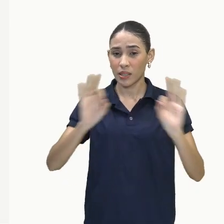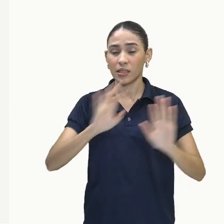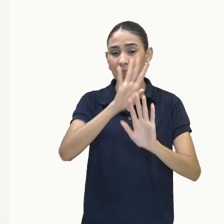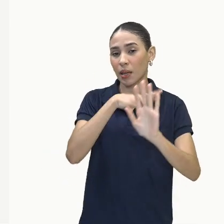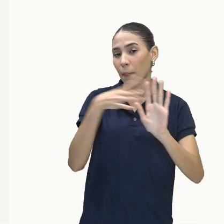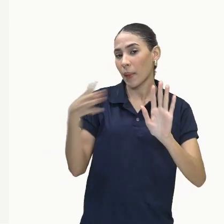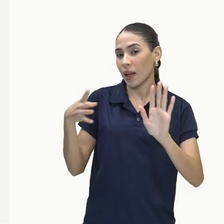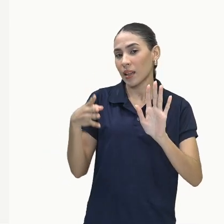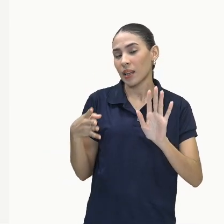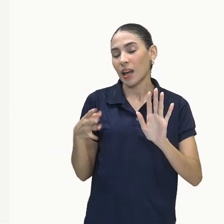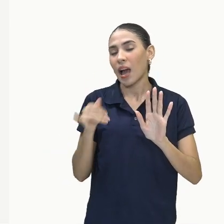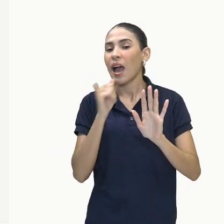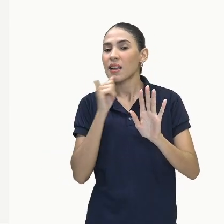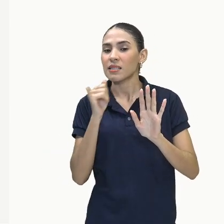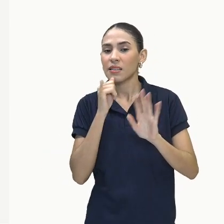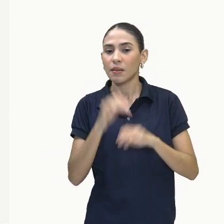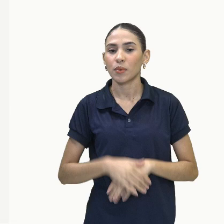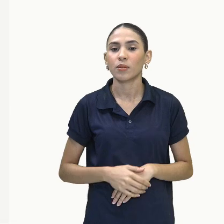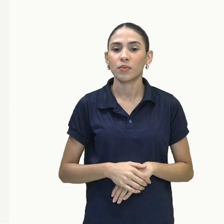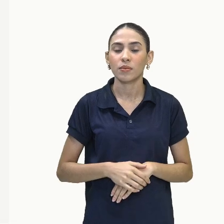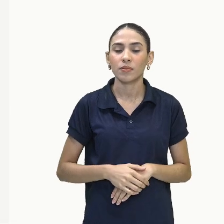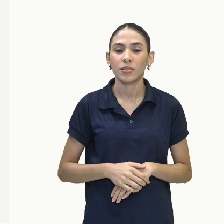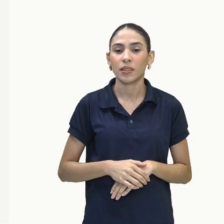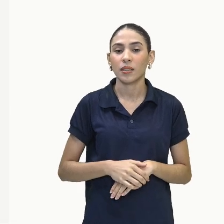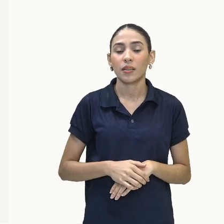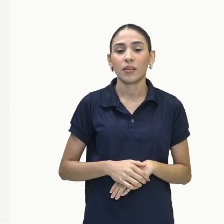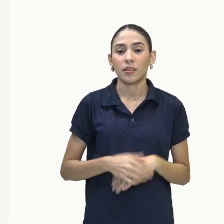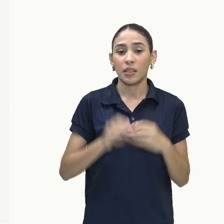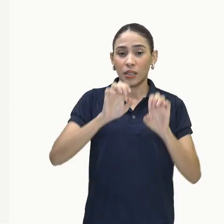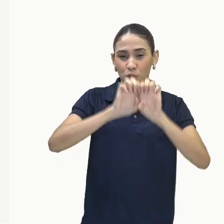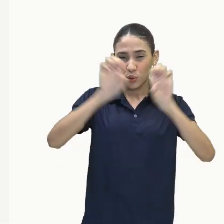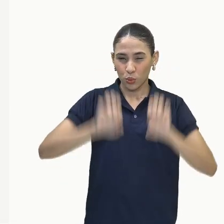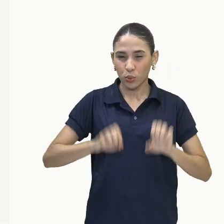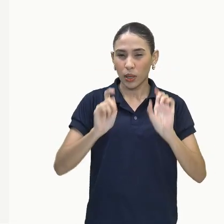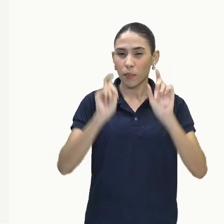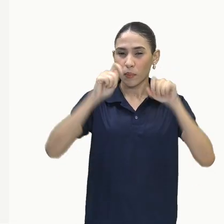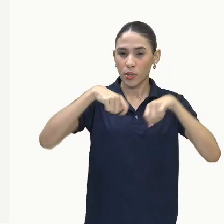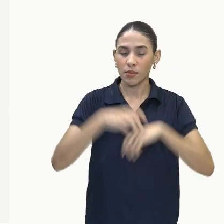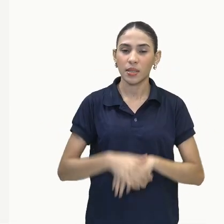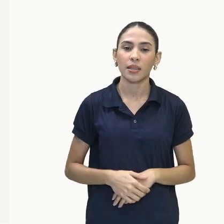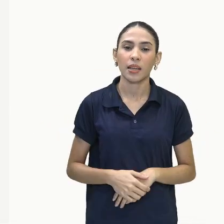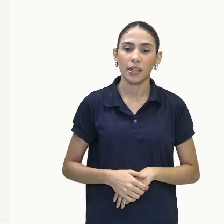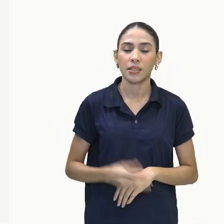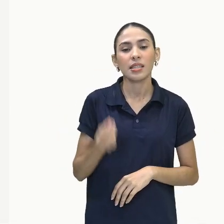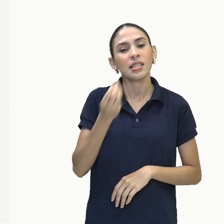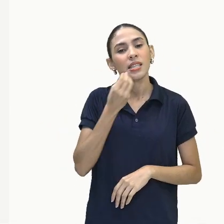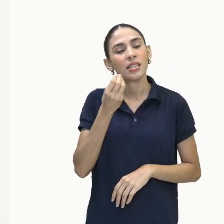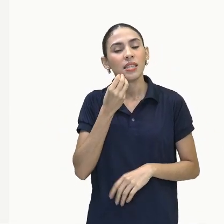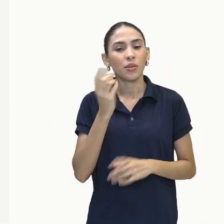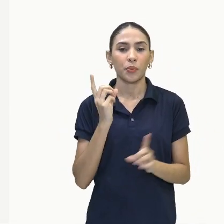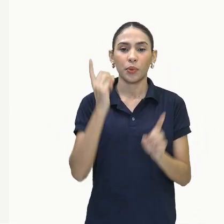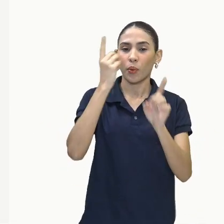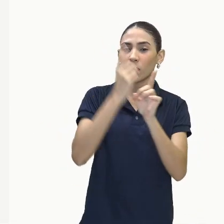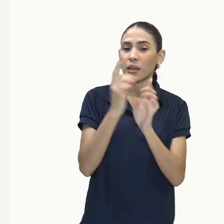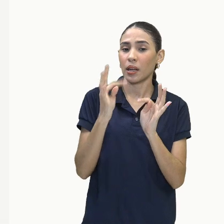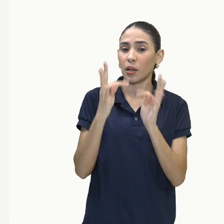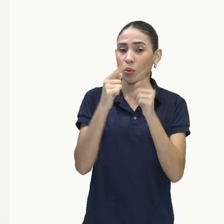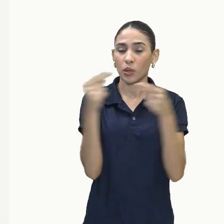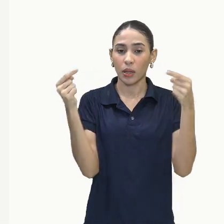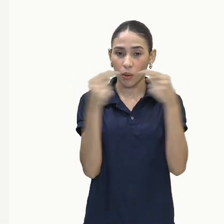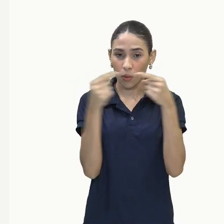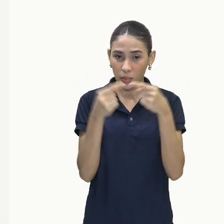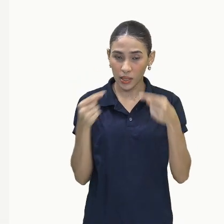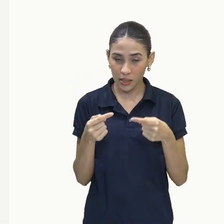como se eu estivesse criando a minha árvore de possibilidades. Eu estou tentando encontrar todas as